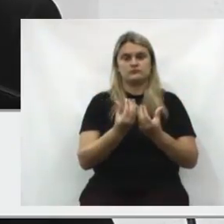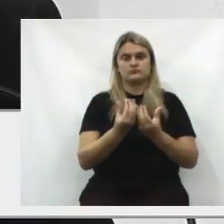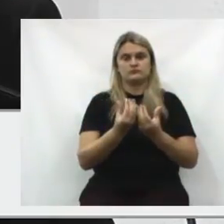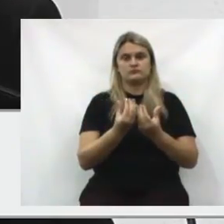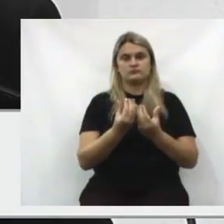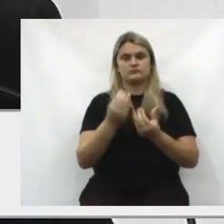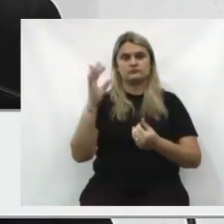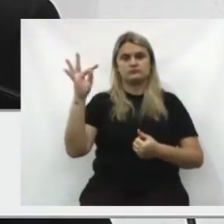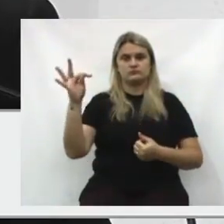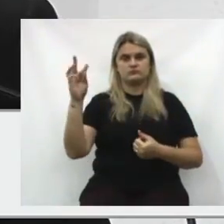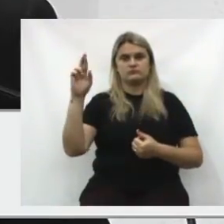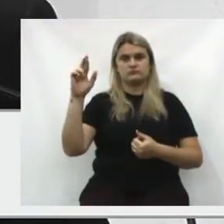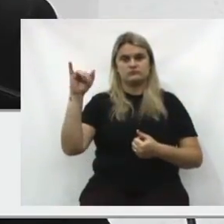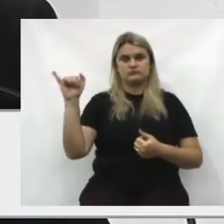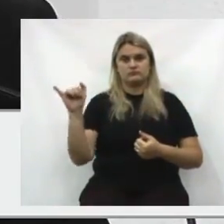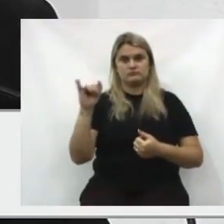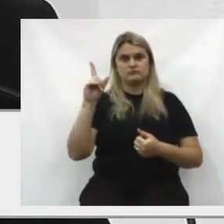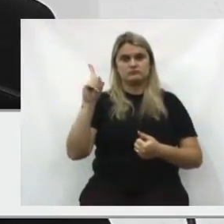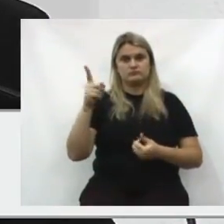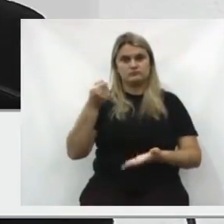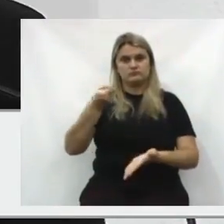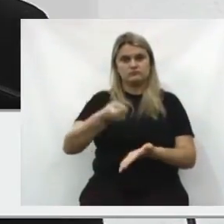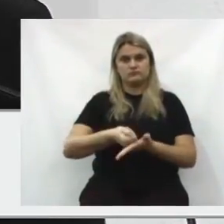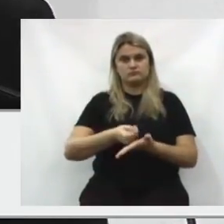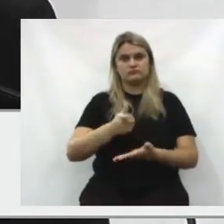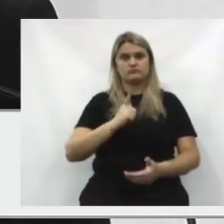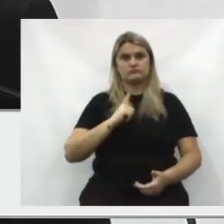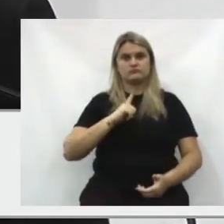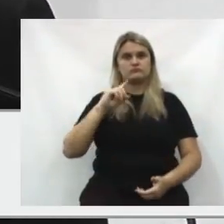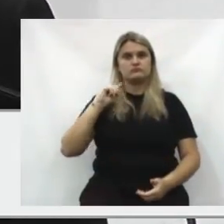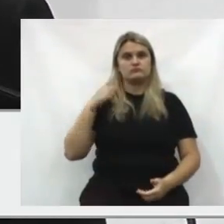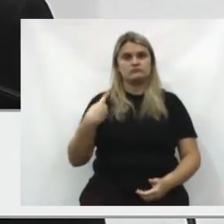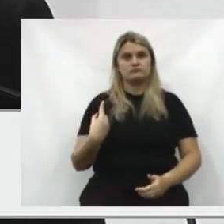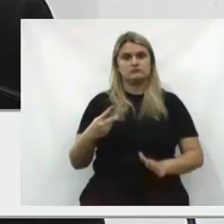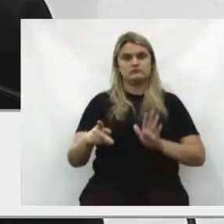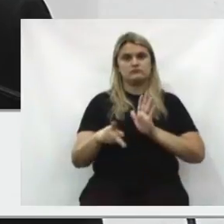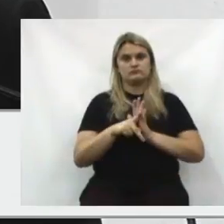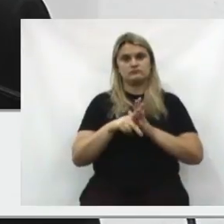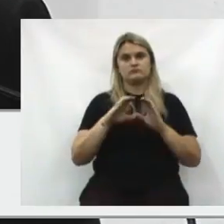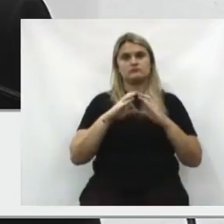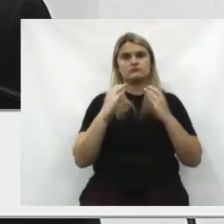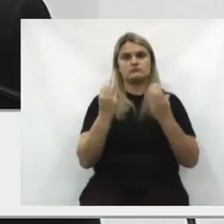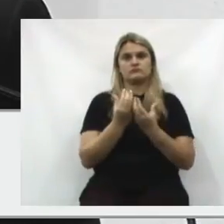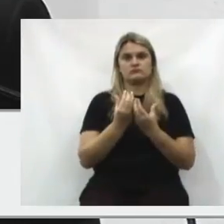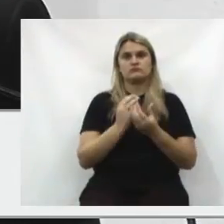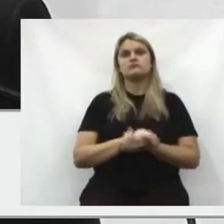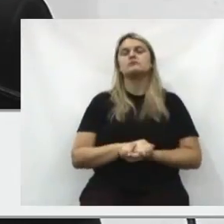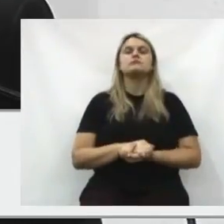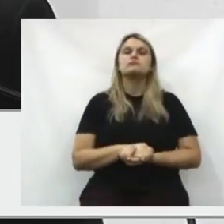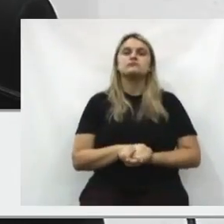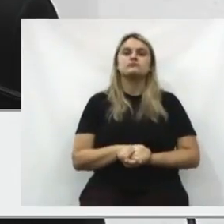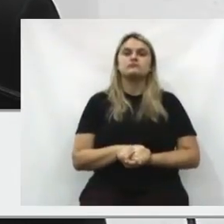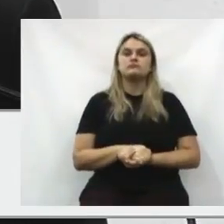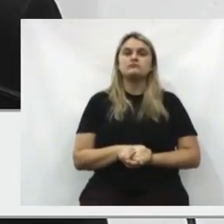a Câmara, então, pelo Tribunal de Contas, é obrigada a ter um advogado da Câmara.